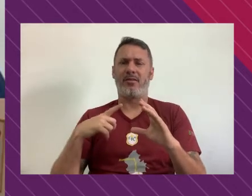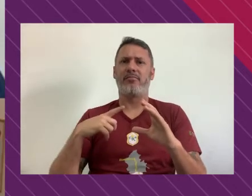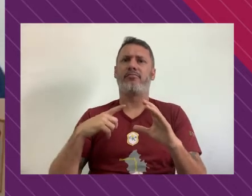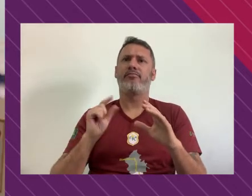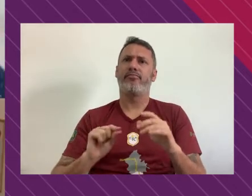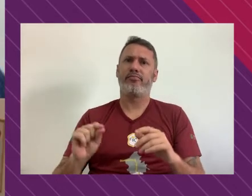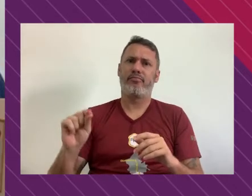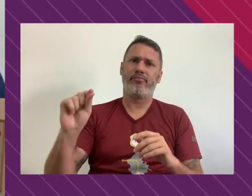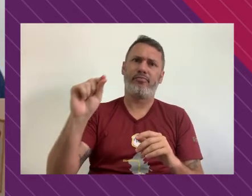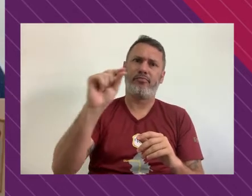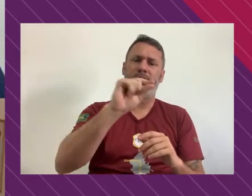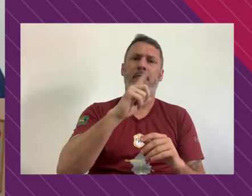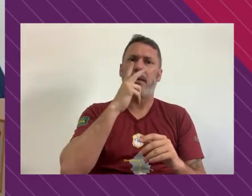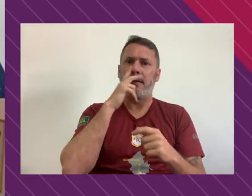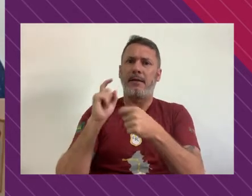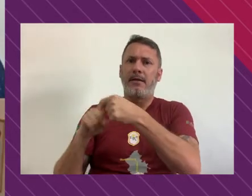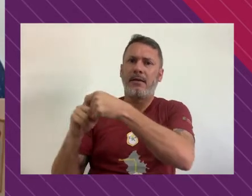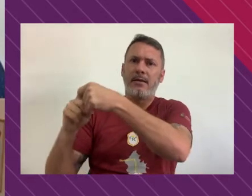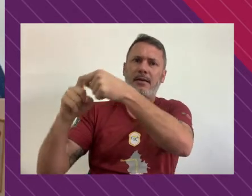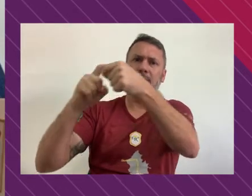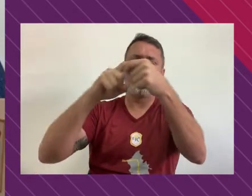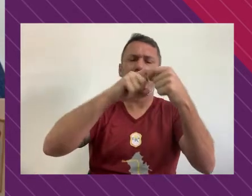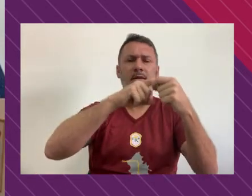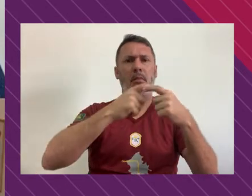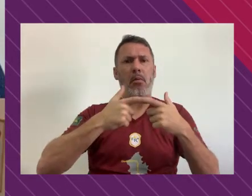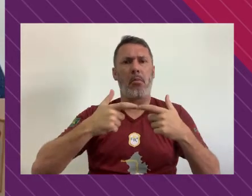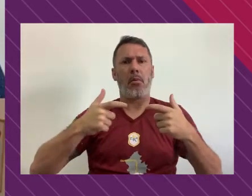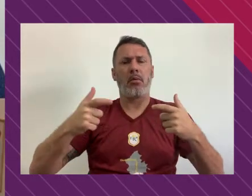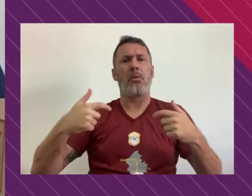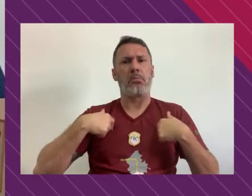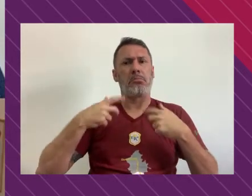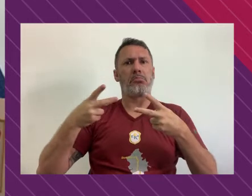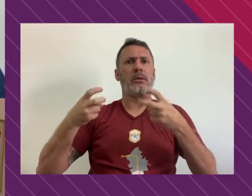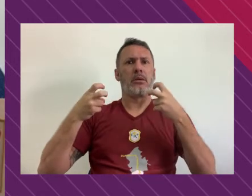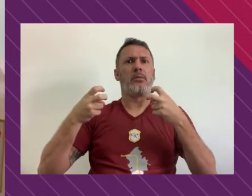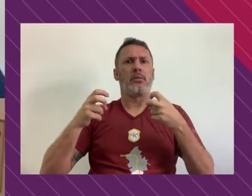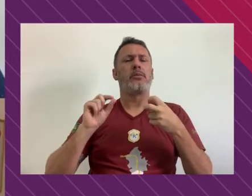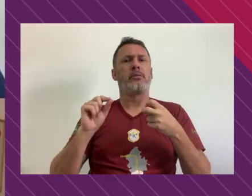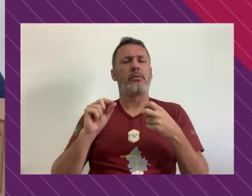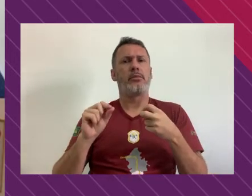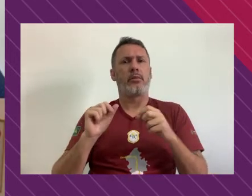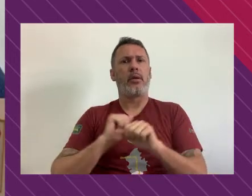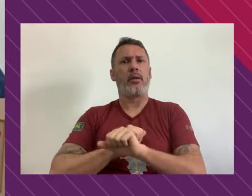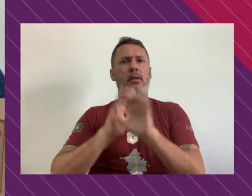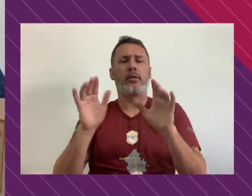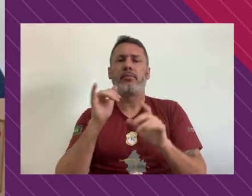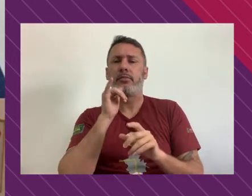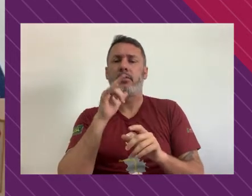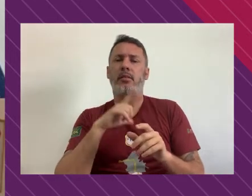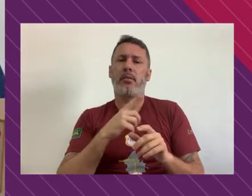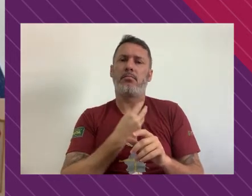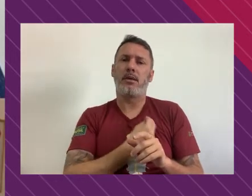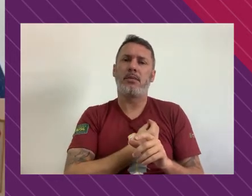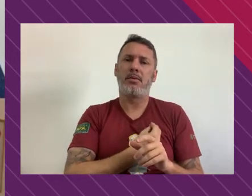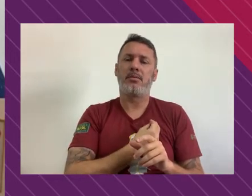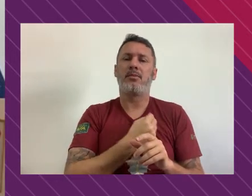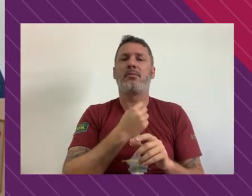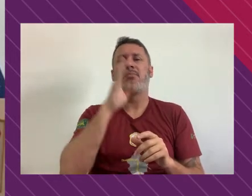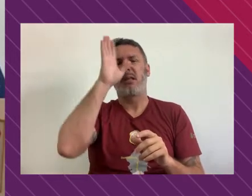numa grande rede, e eu consigo verificar isso de maneira muito clara pela nossa participação lá nos fóruns